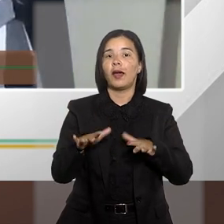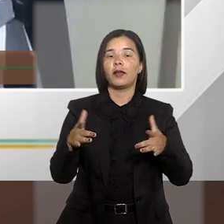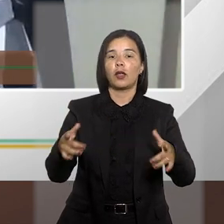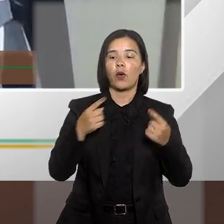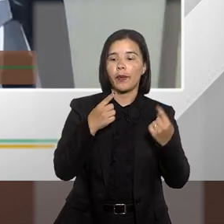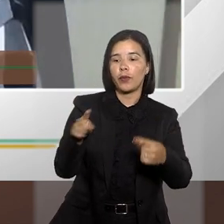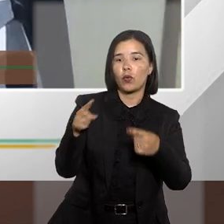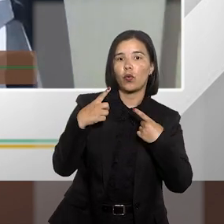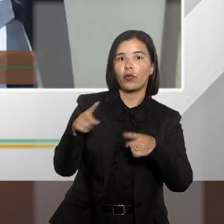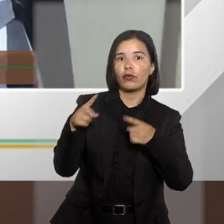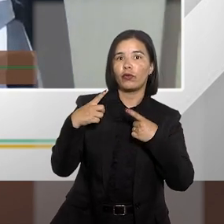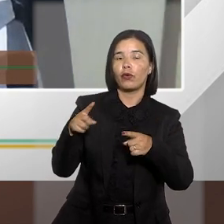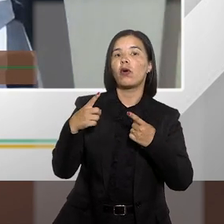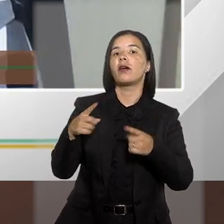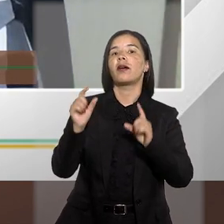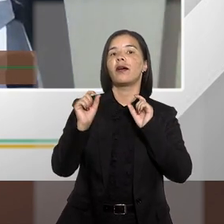provocado